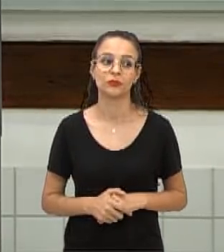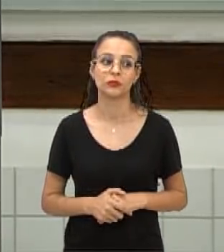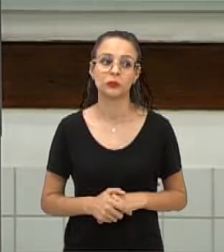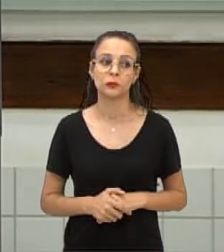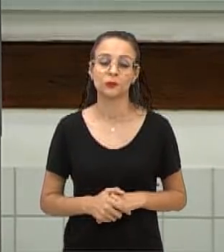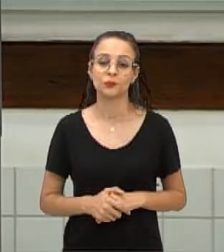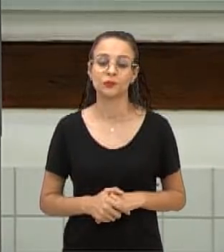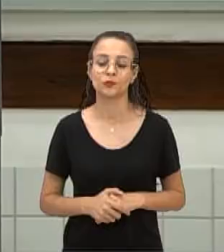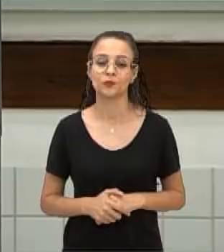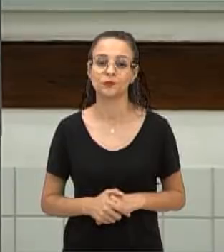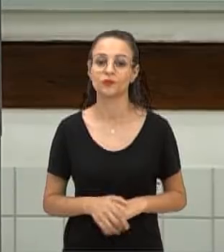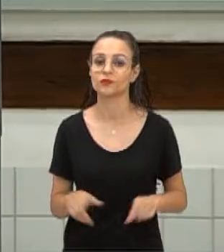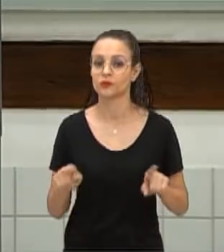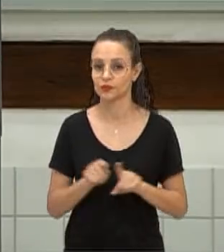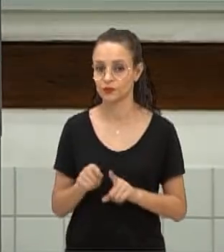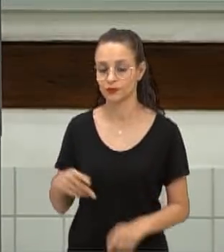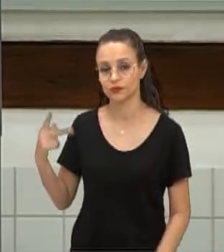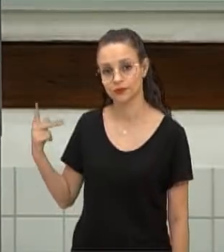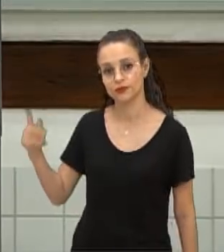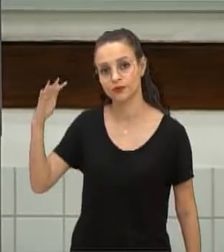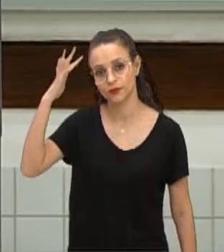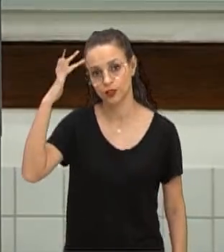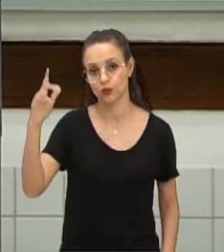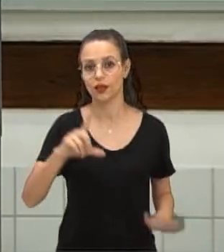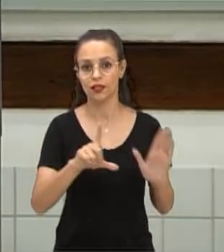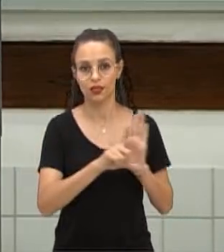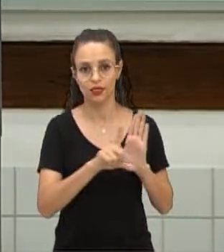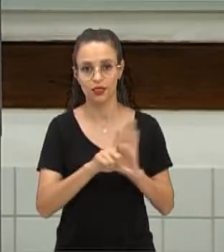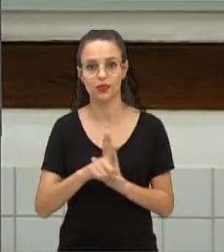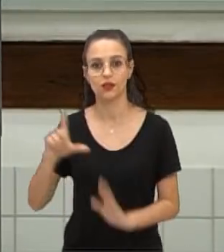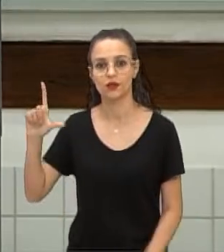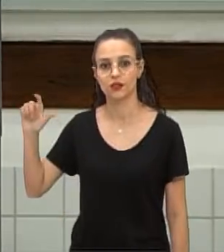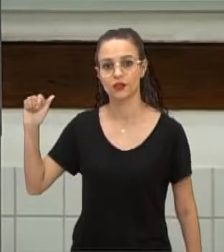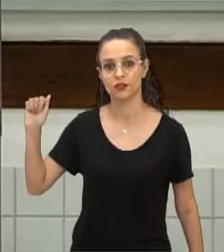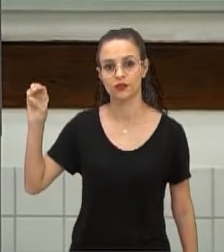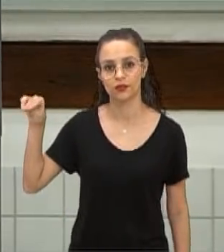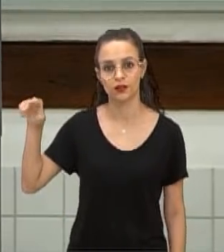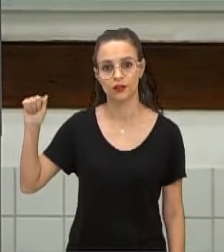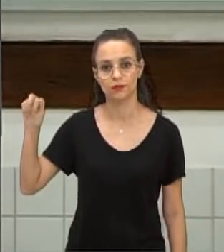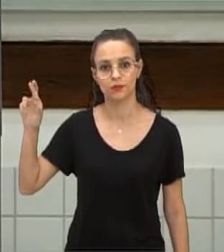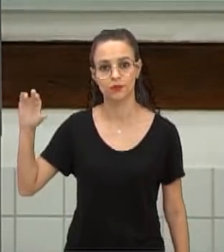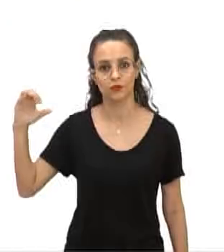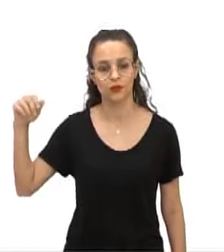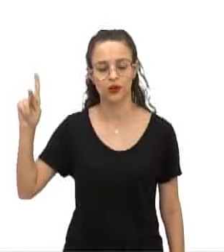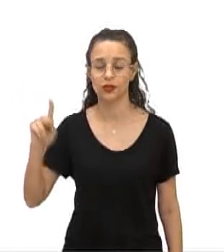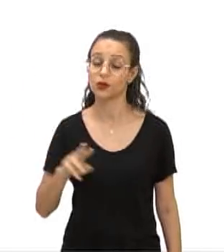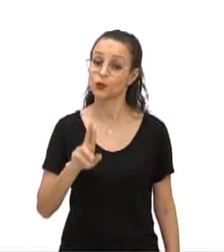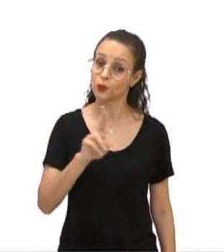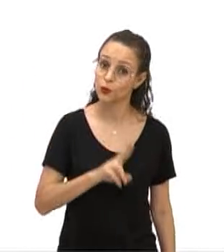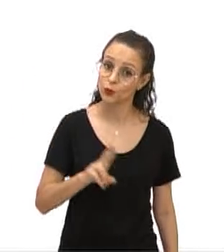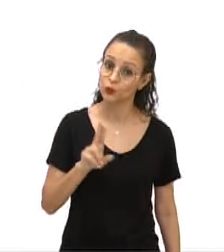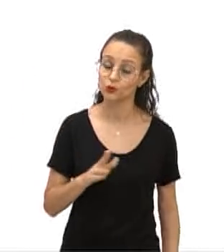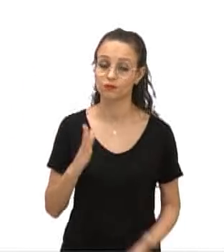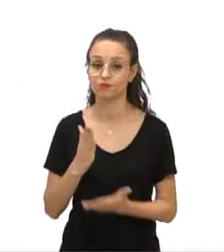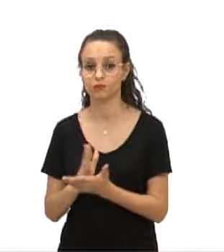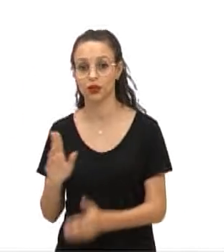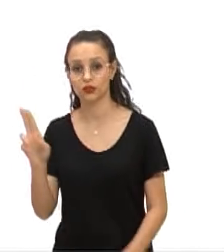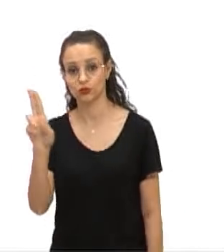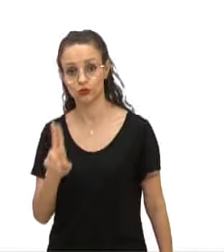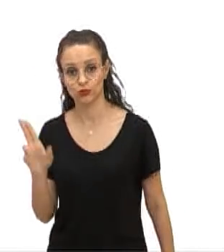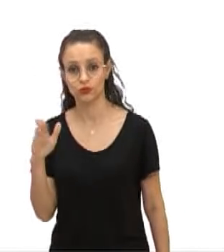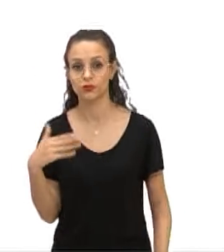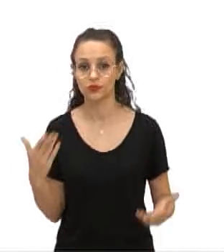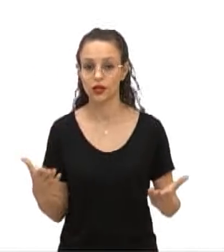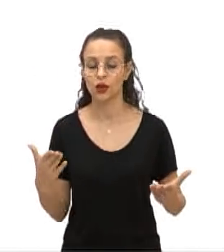Outra questão aqui, as leis que o Lamarck propôs, né? A lei do uso e desuso, por exemplo, que é quando ele dizia que